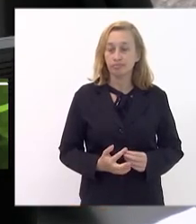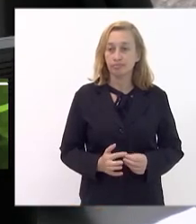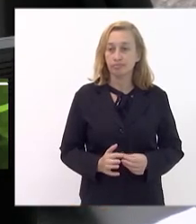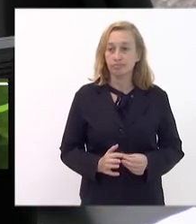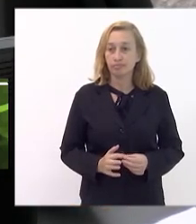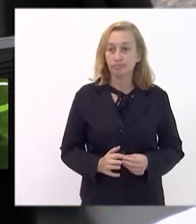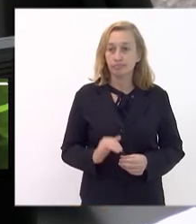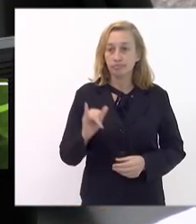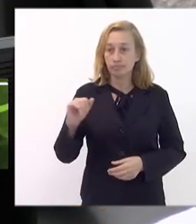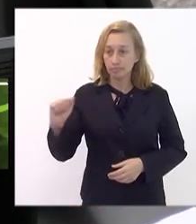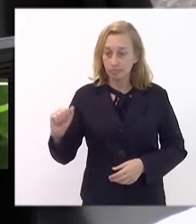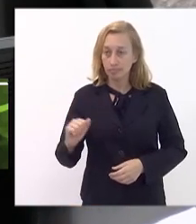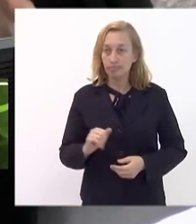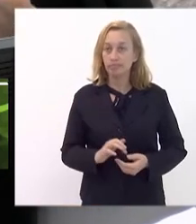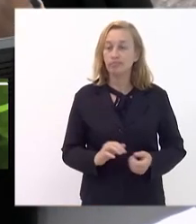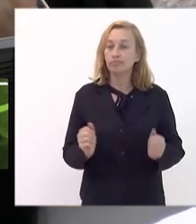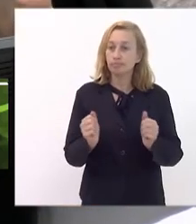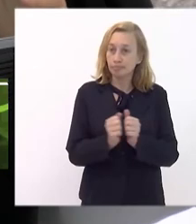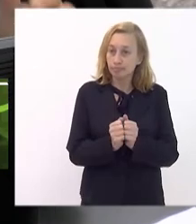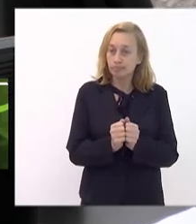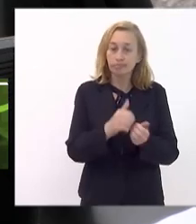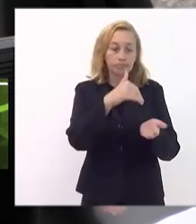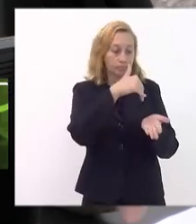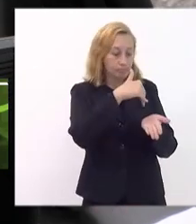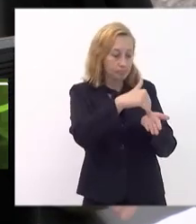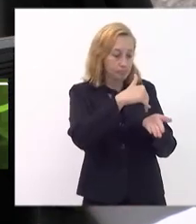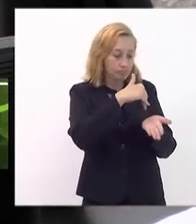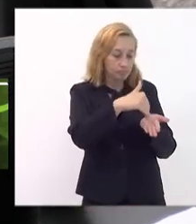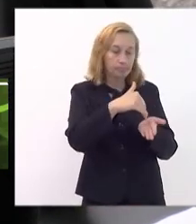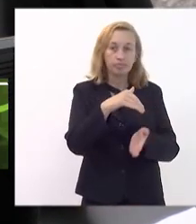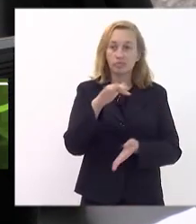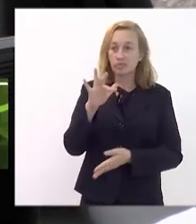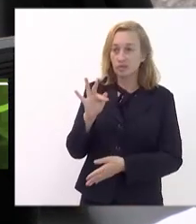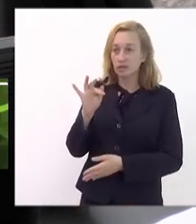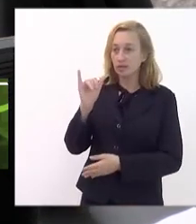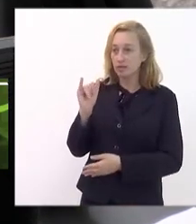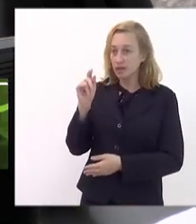O INEA, junto com a secretaria, o Felipe,